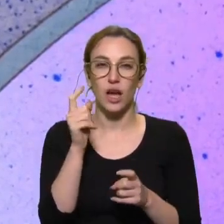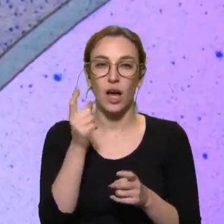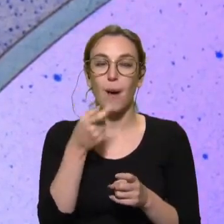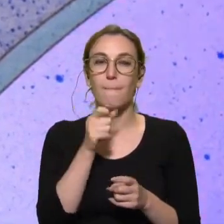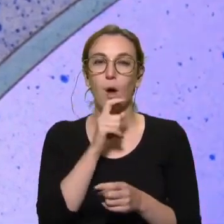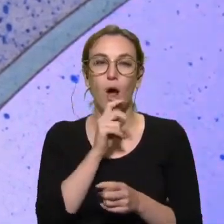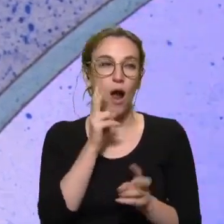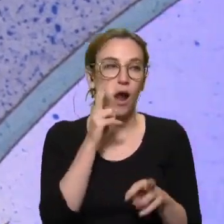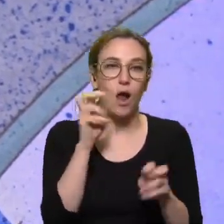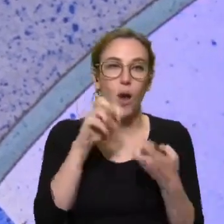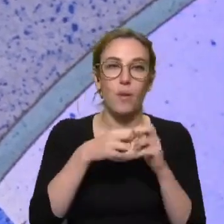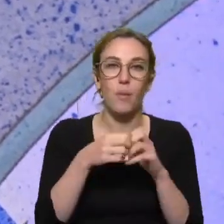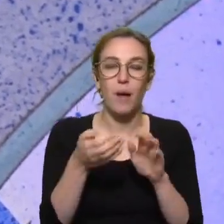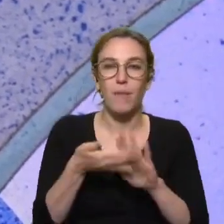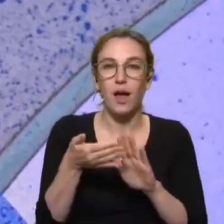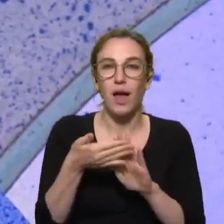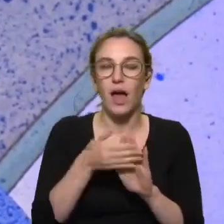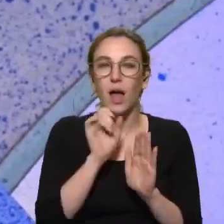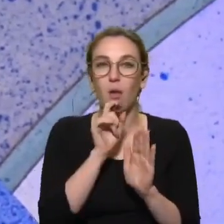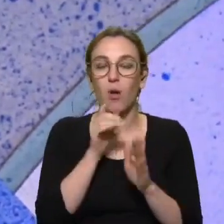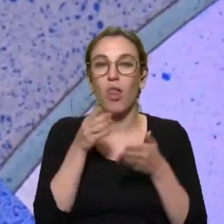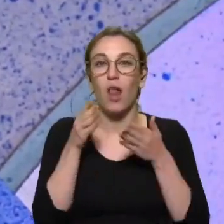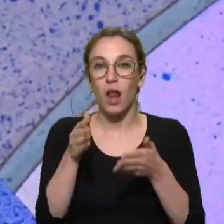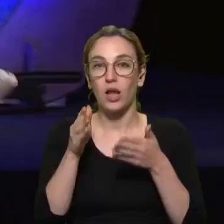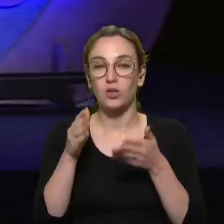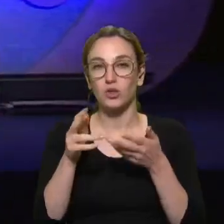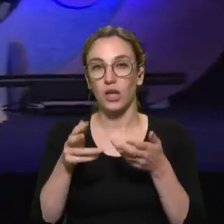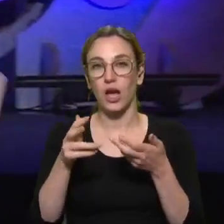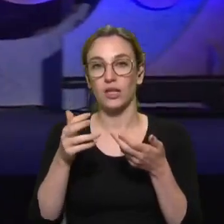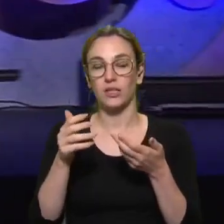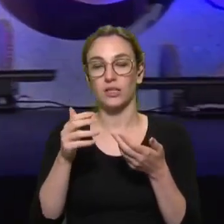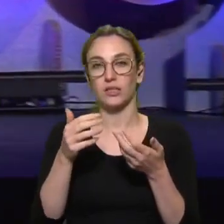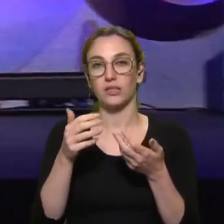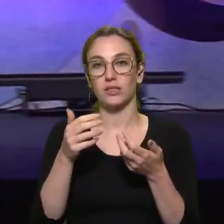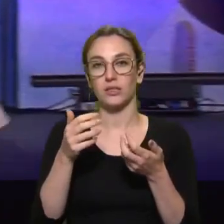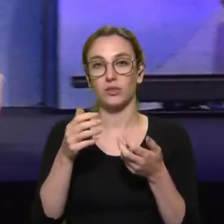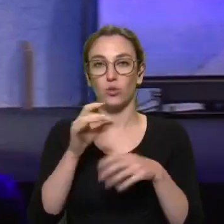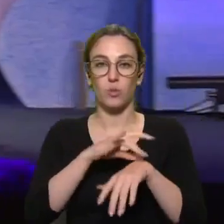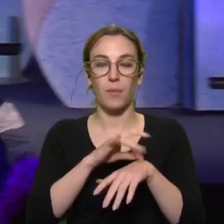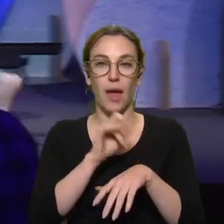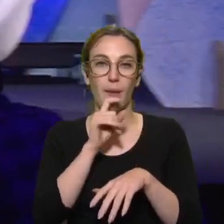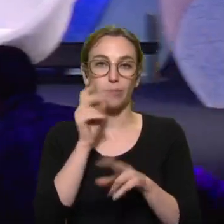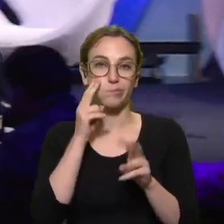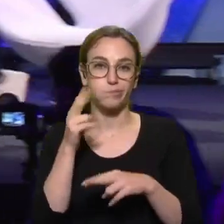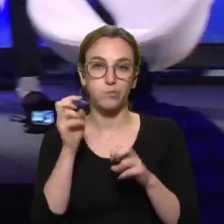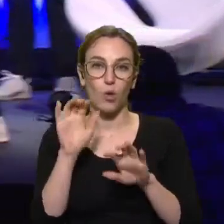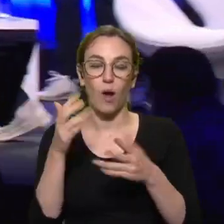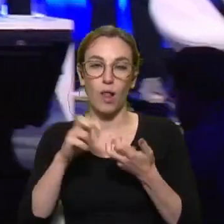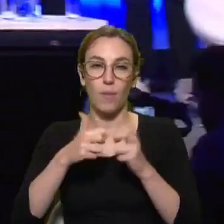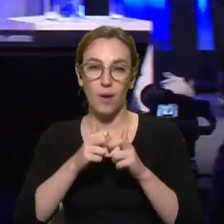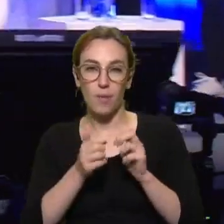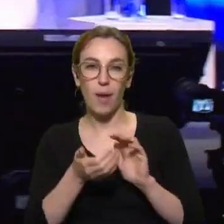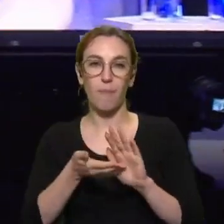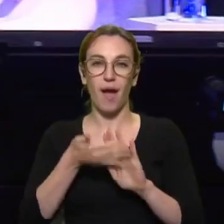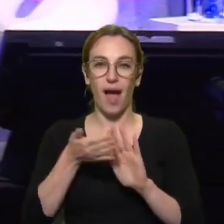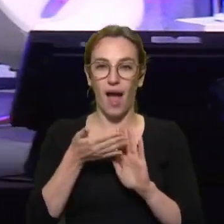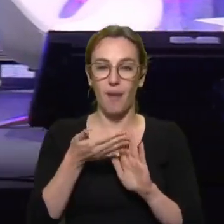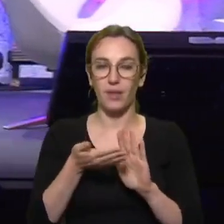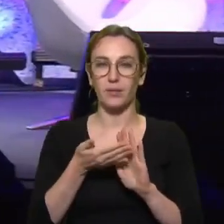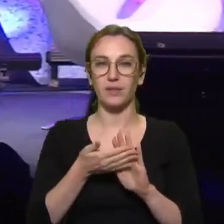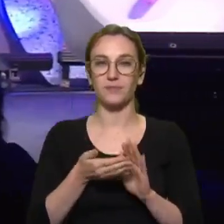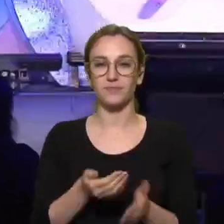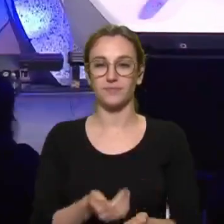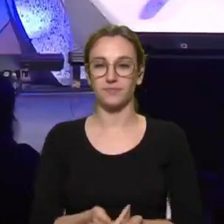os dados a curto e longo prazo. O Sérgio Oliveira está já aqui a chegar até nós.